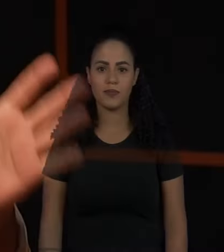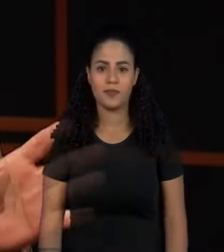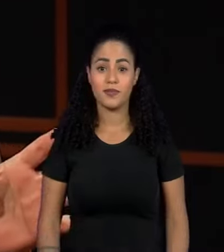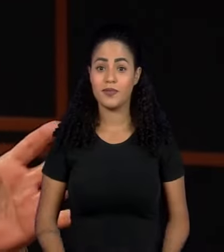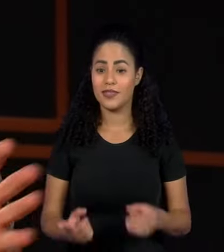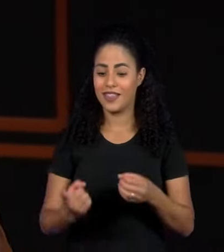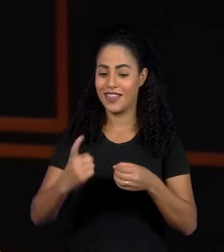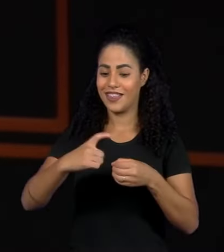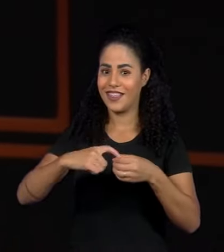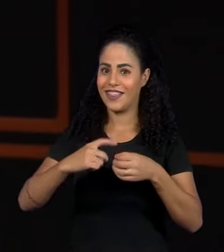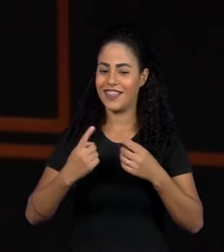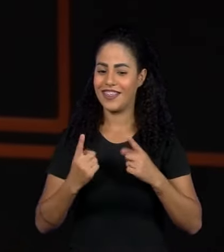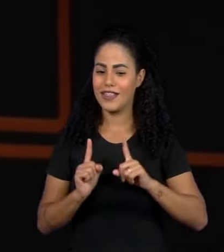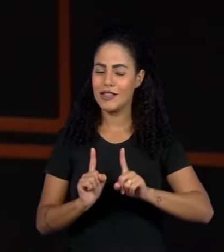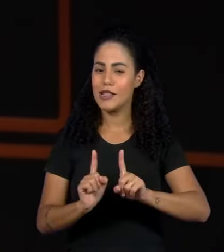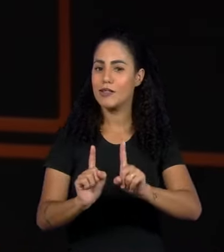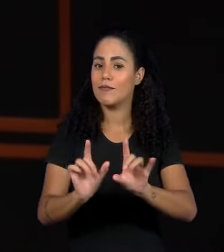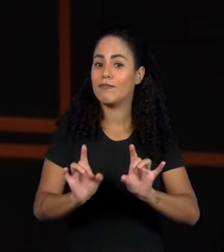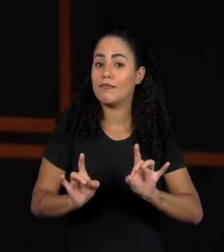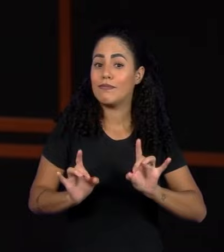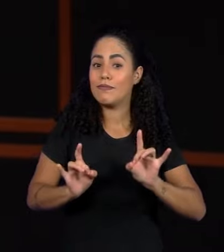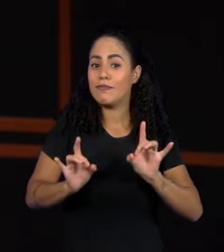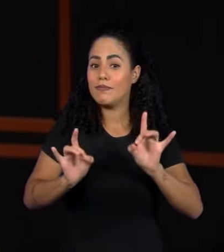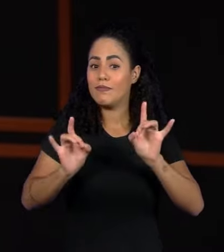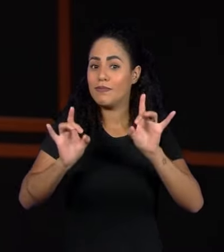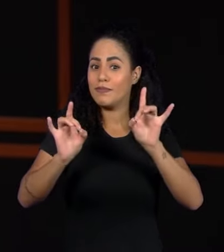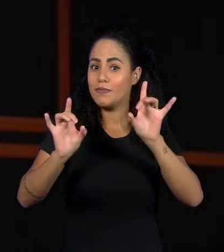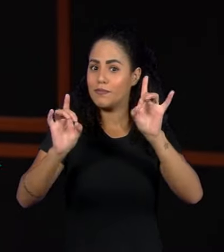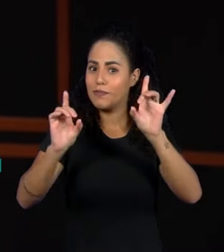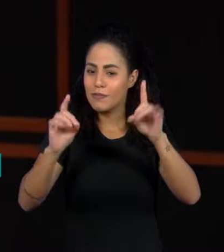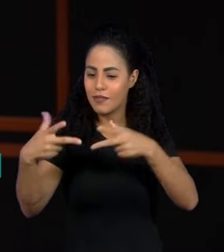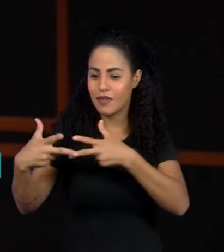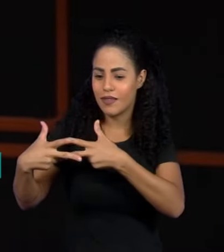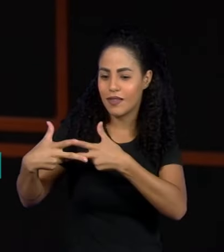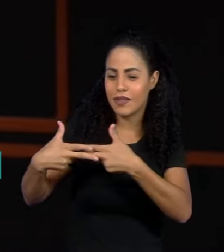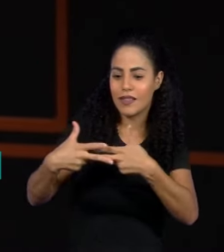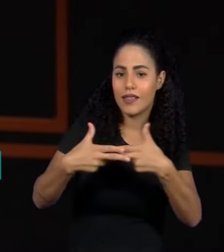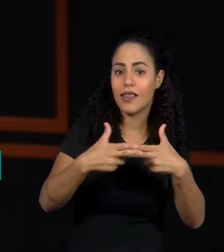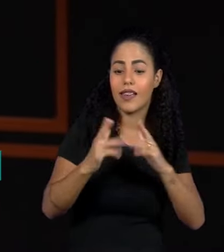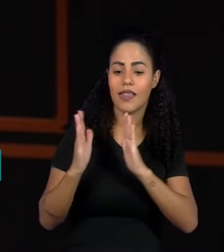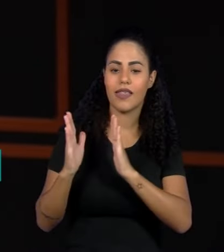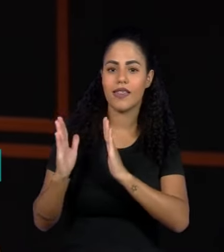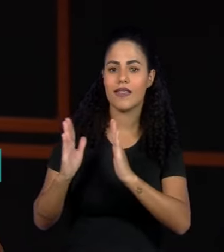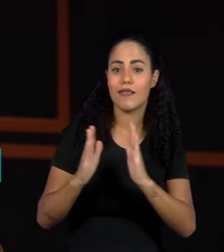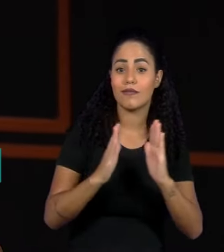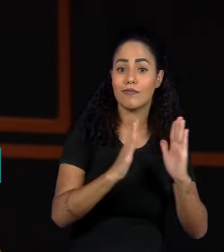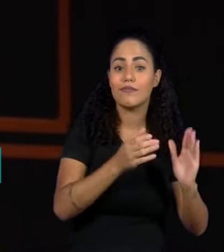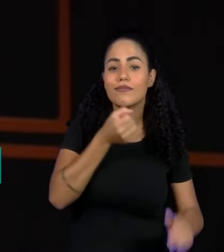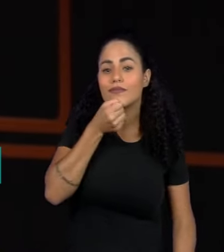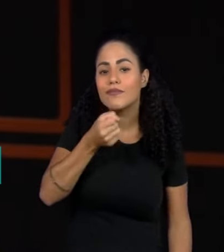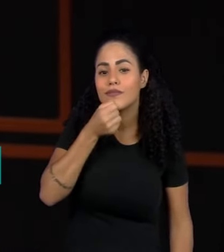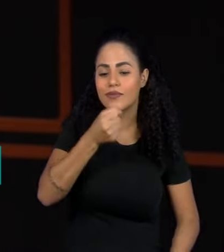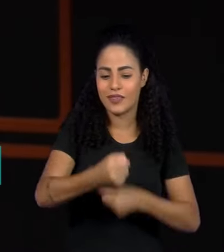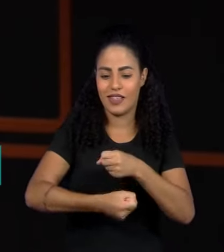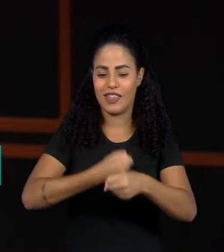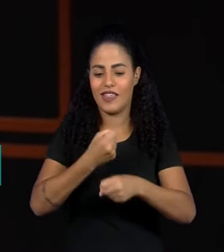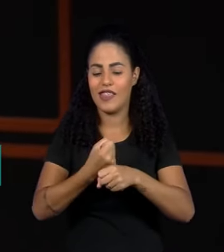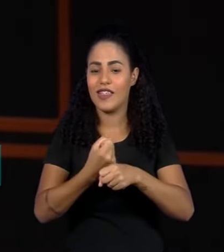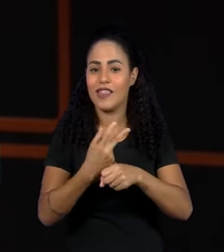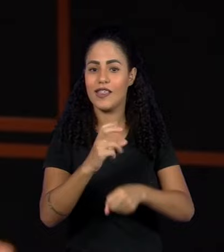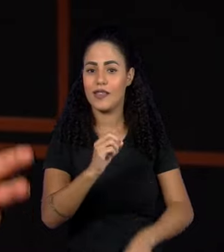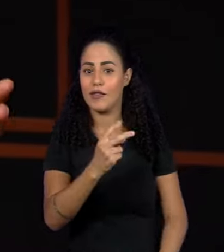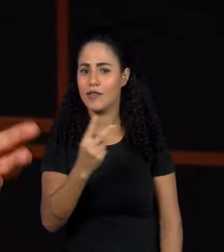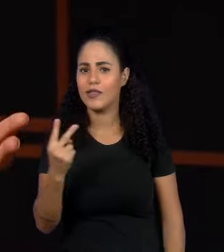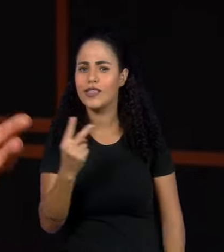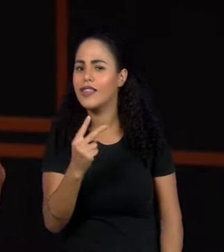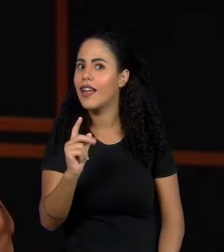Voltando com o Persona, edição especial, com trechos inéditos das entrevistas que fizemos em 2022.